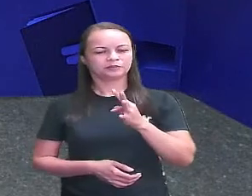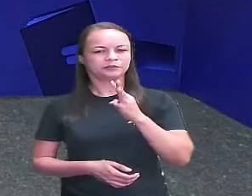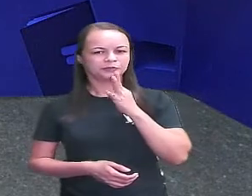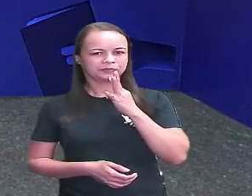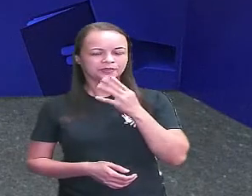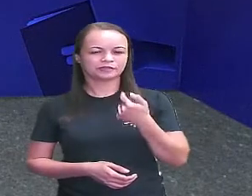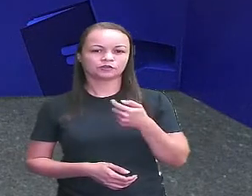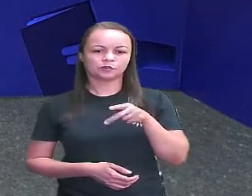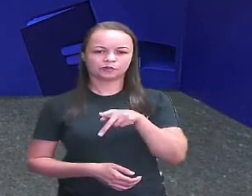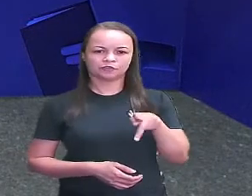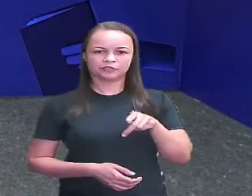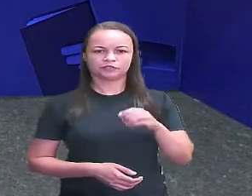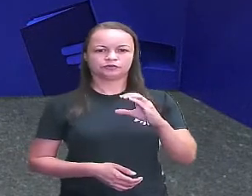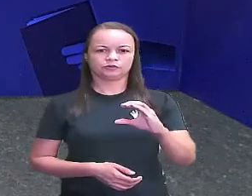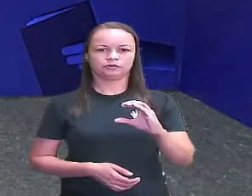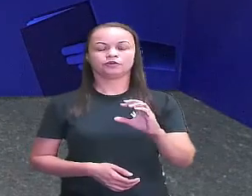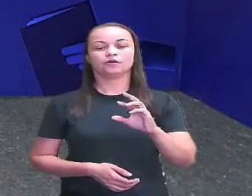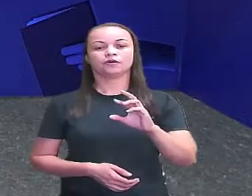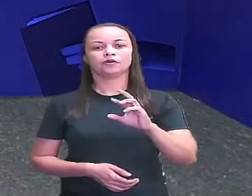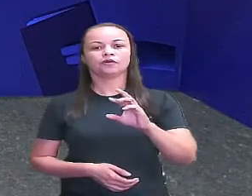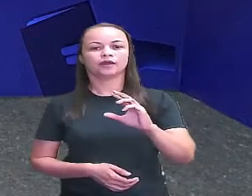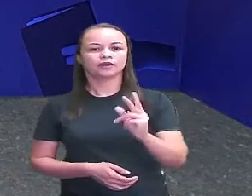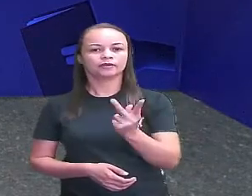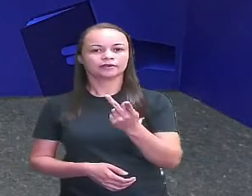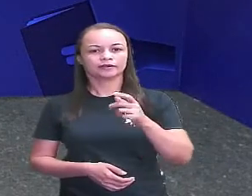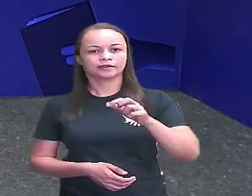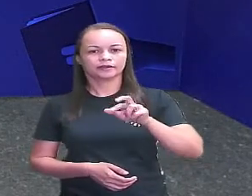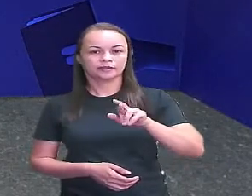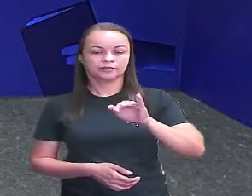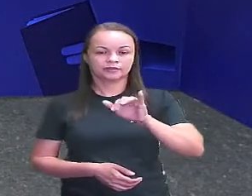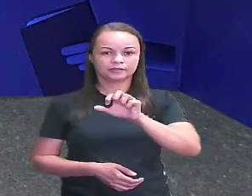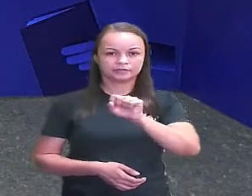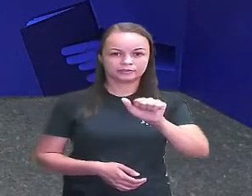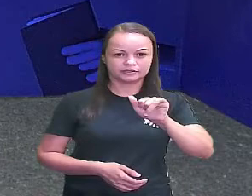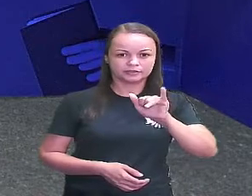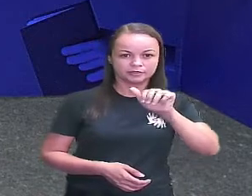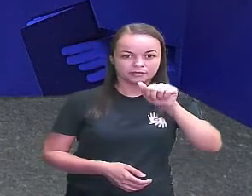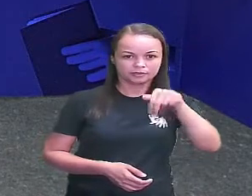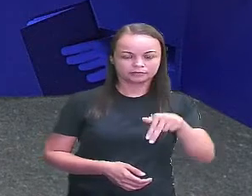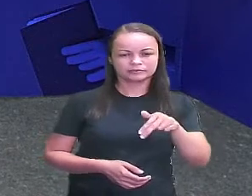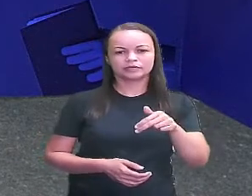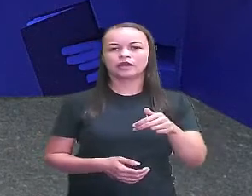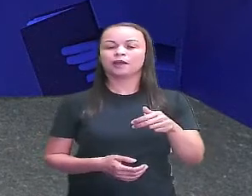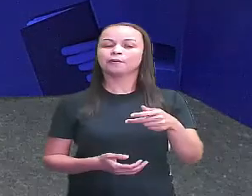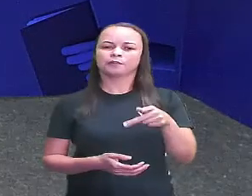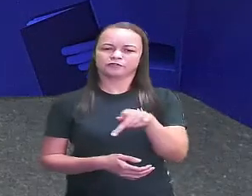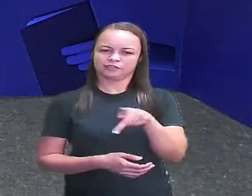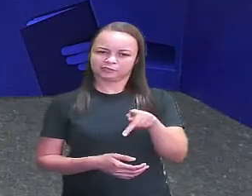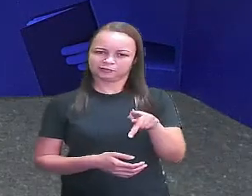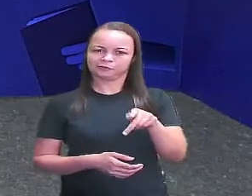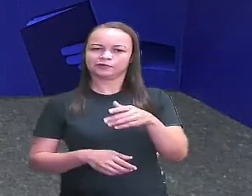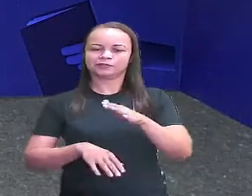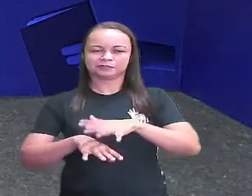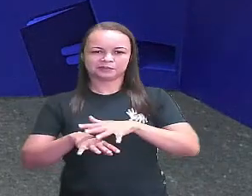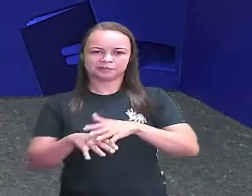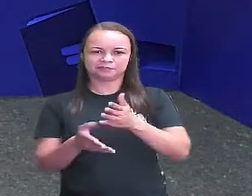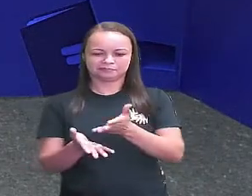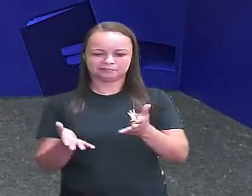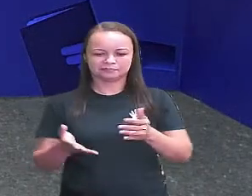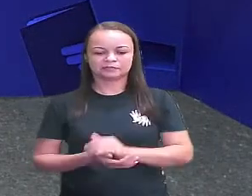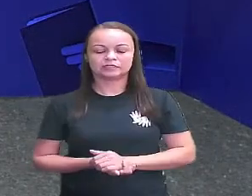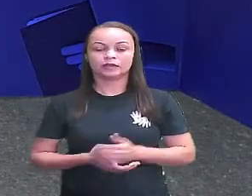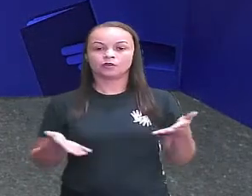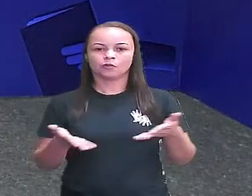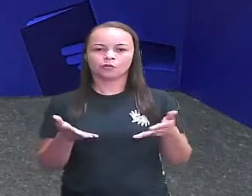Cristian Ferrão, a professora de matemática de vocês. E hoje a gente vai com um conhecimento